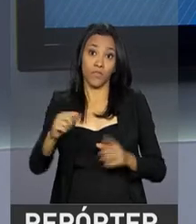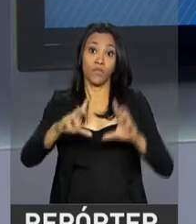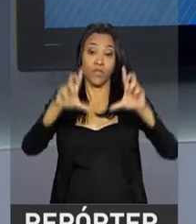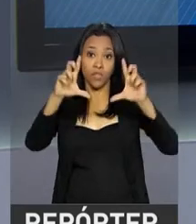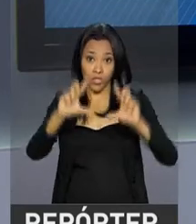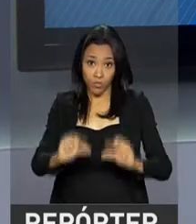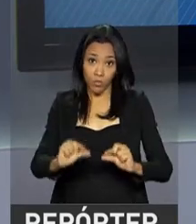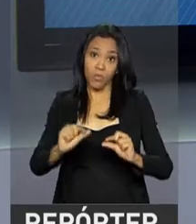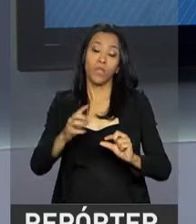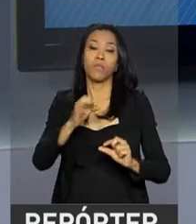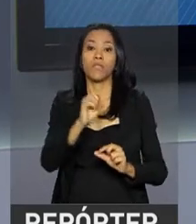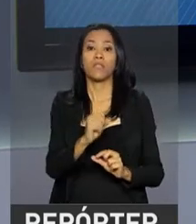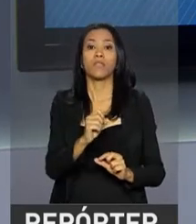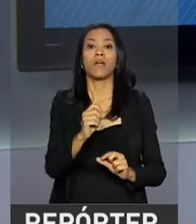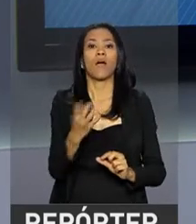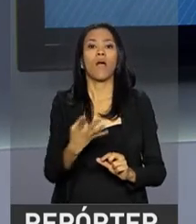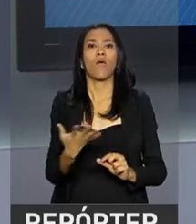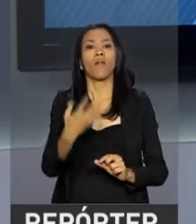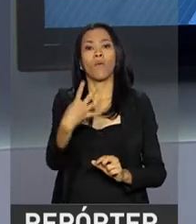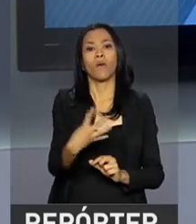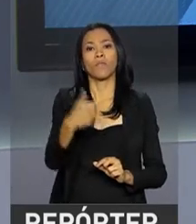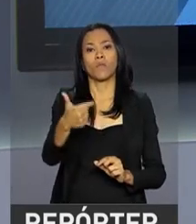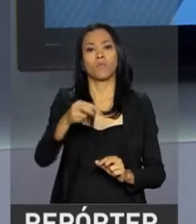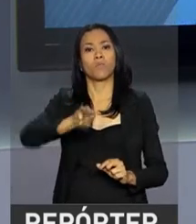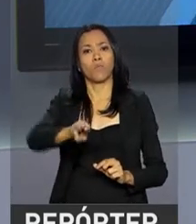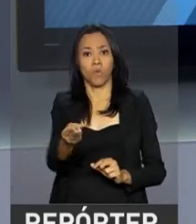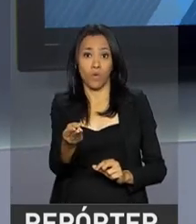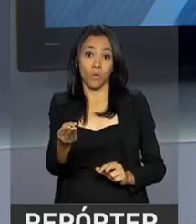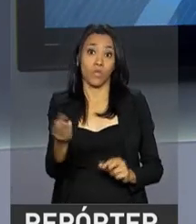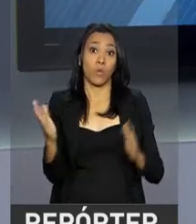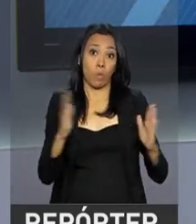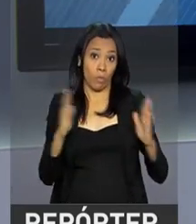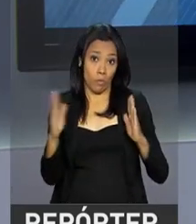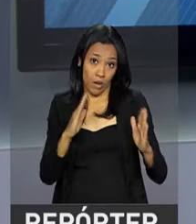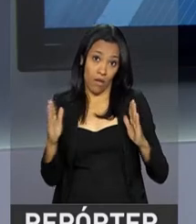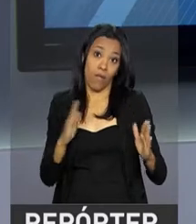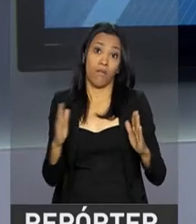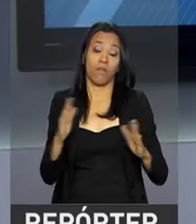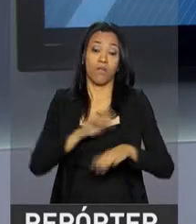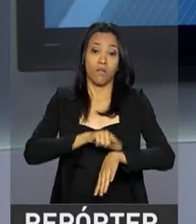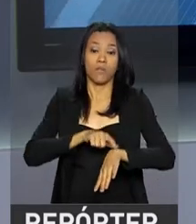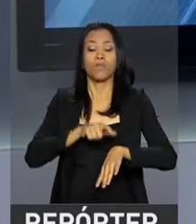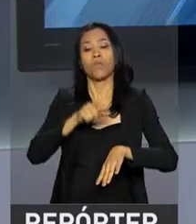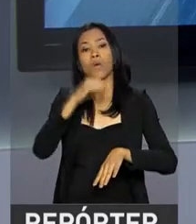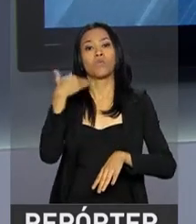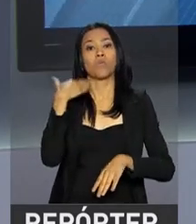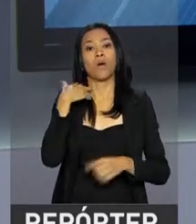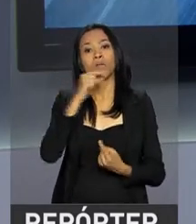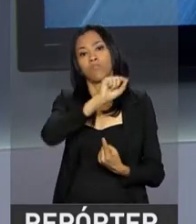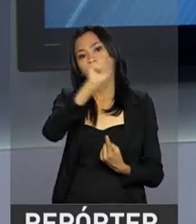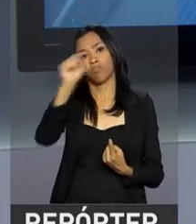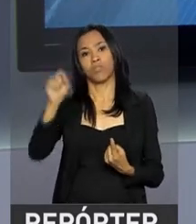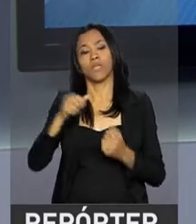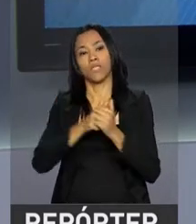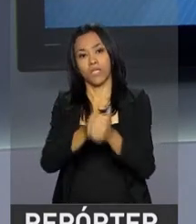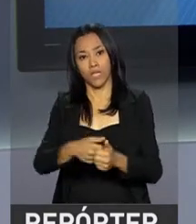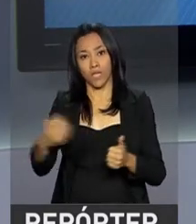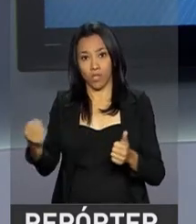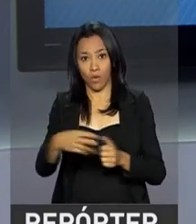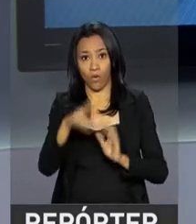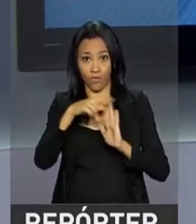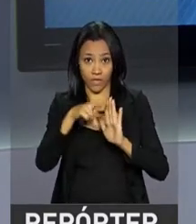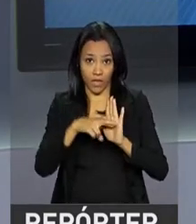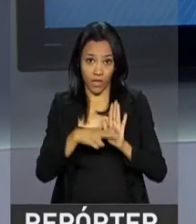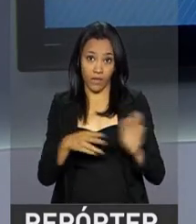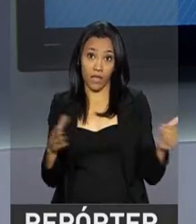170 milhões para 42 milhões o prazo para os bancos do sistema de compensação se adequarem às novas regras é de